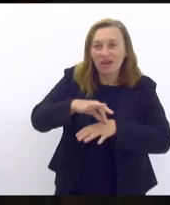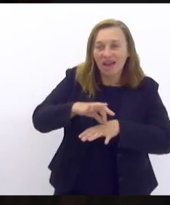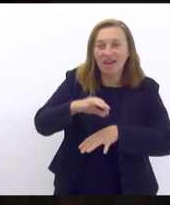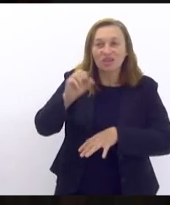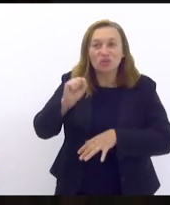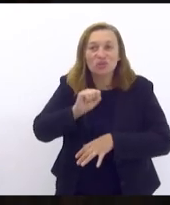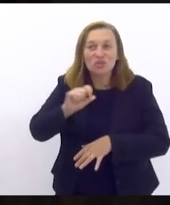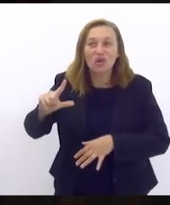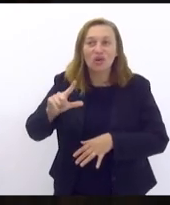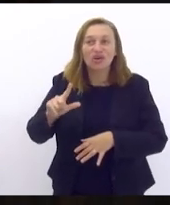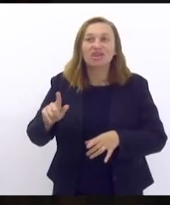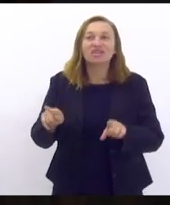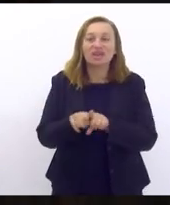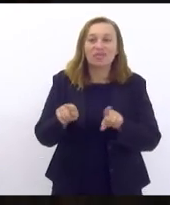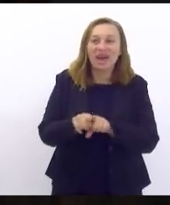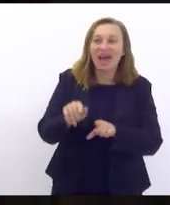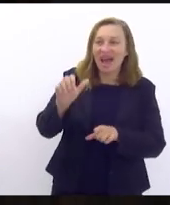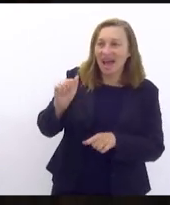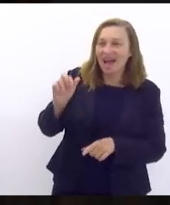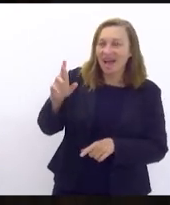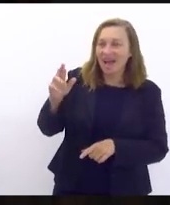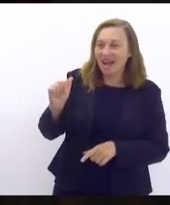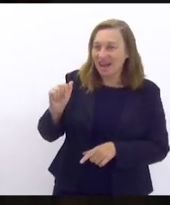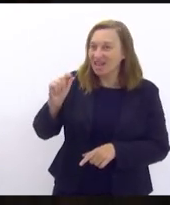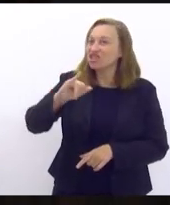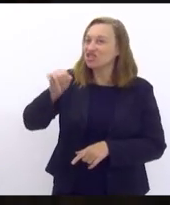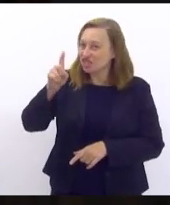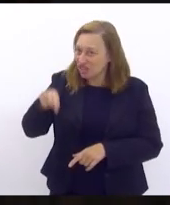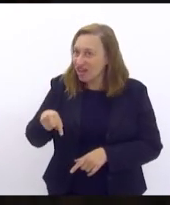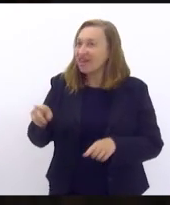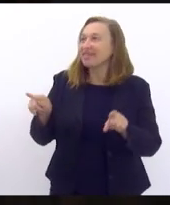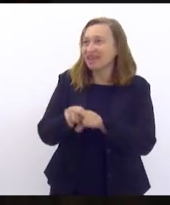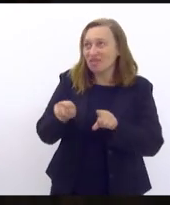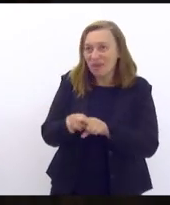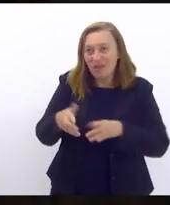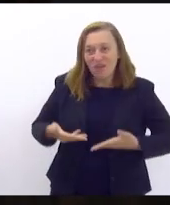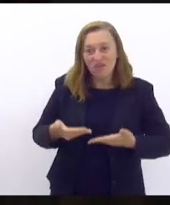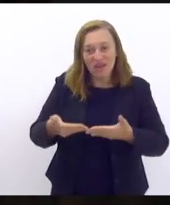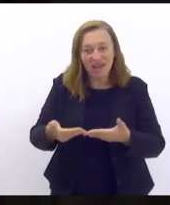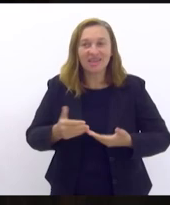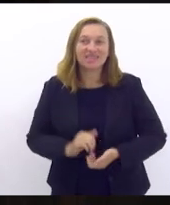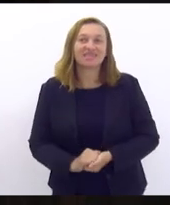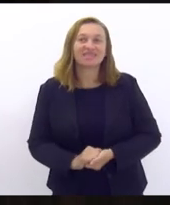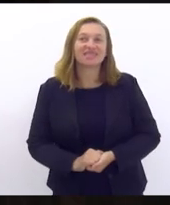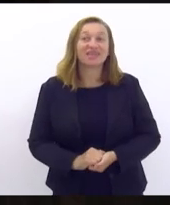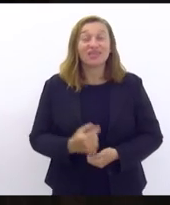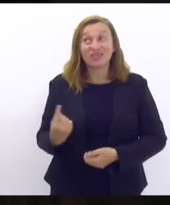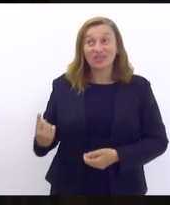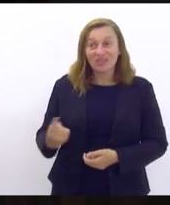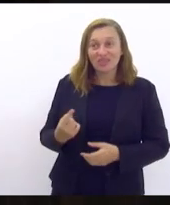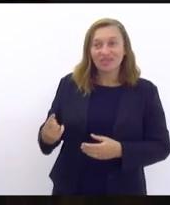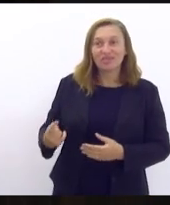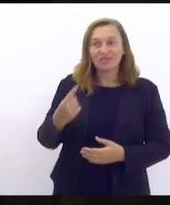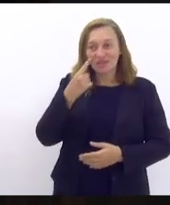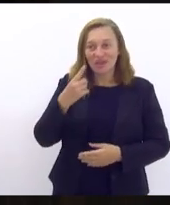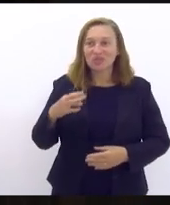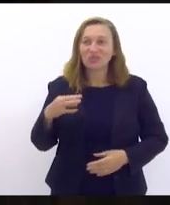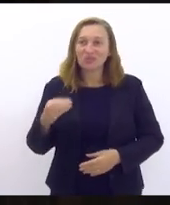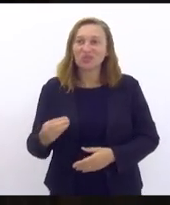sol. E o acarajé também, que a Feira de São Cristóvão oferece. E a gente vai estar aí presente.